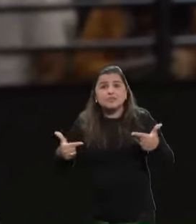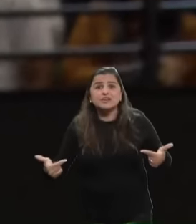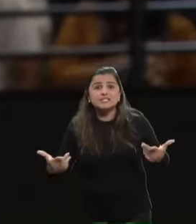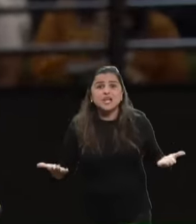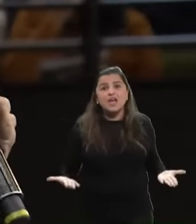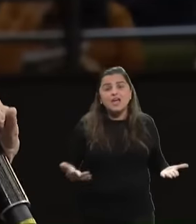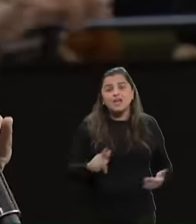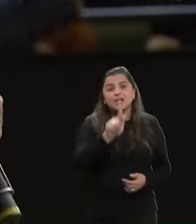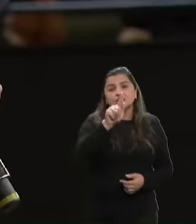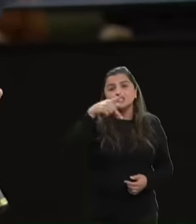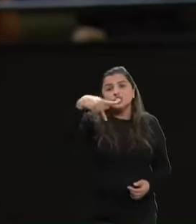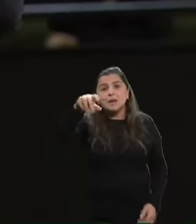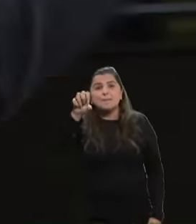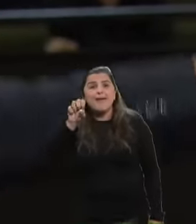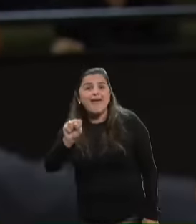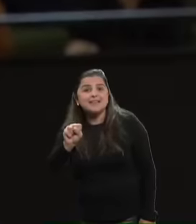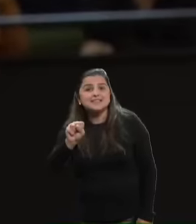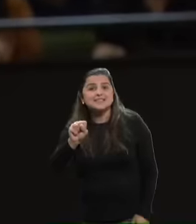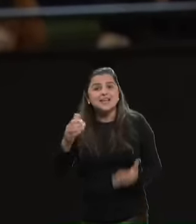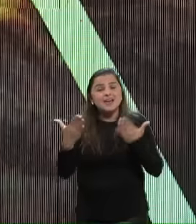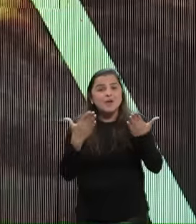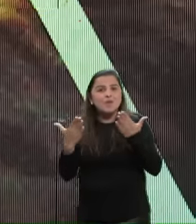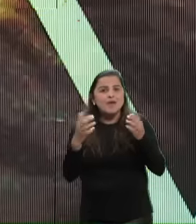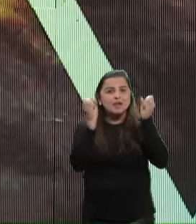GPS, chamado Moisés, não estava.